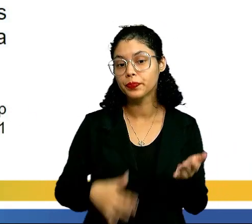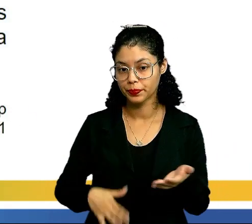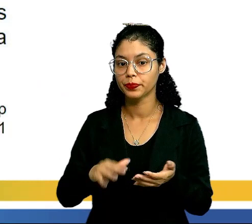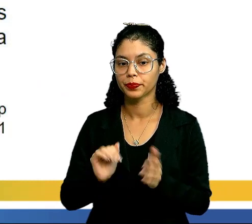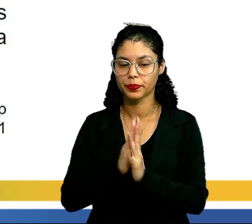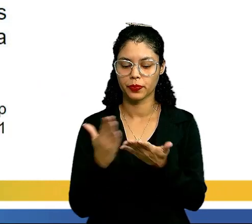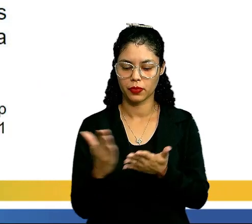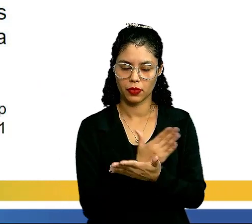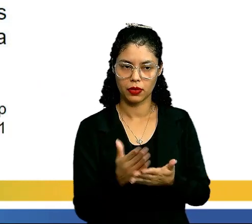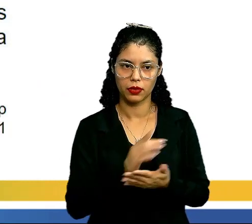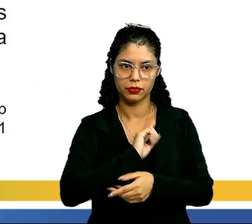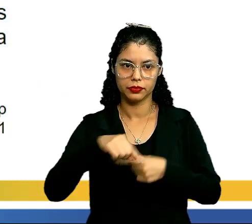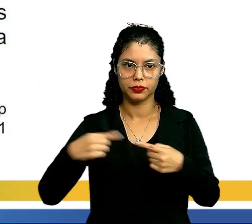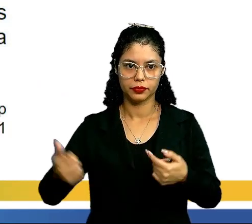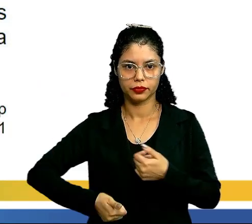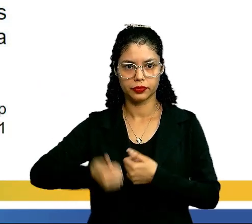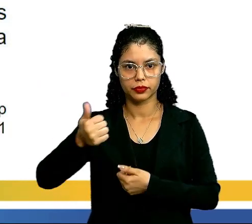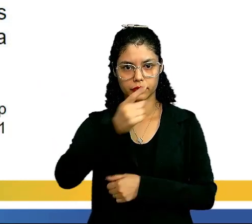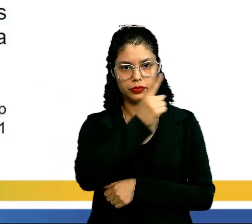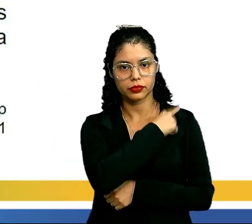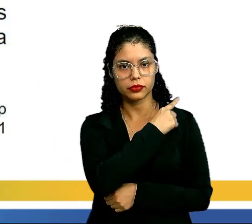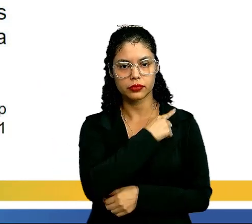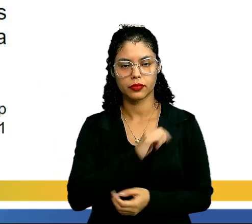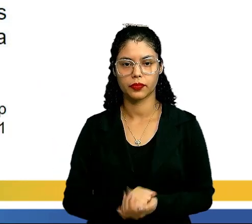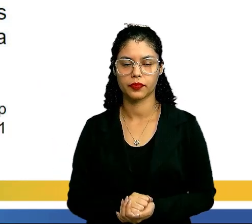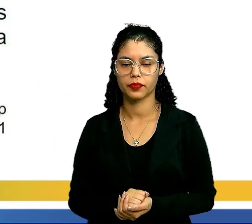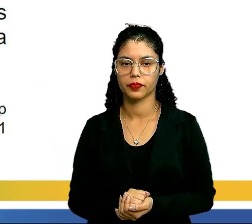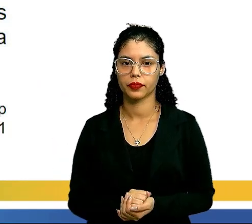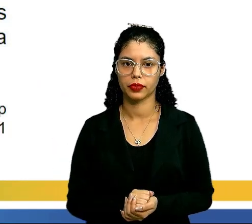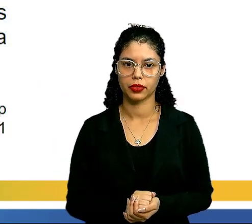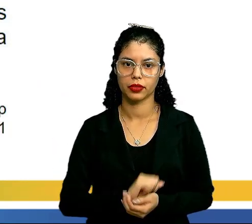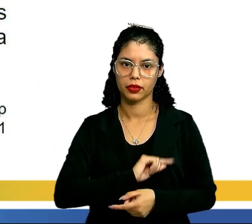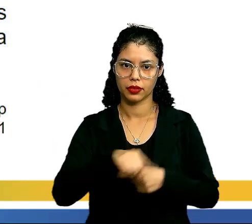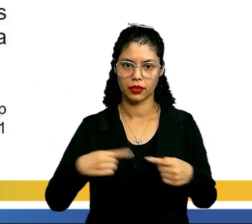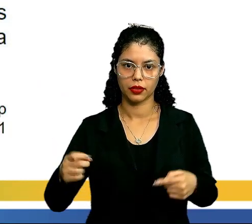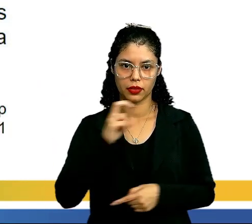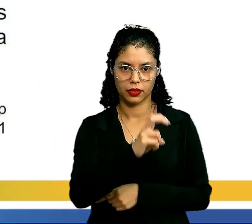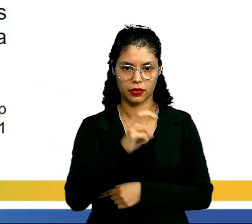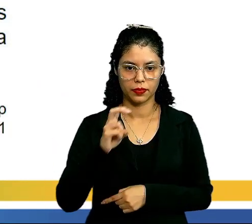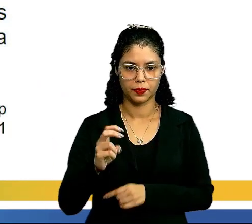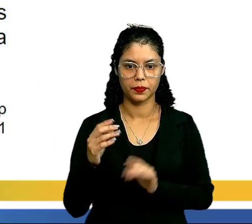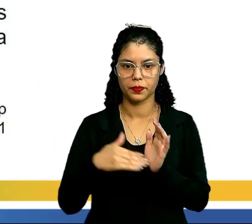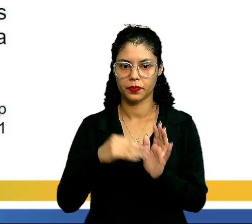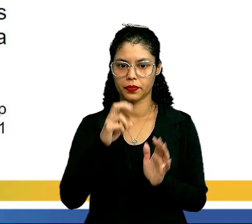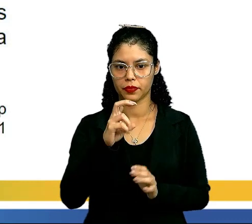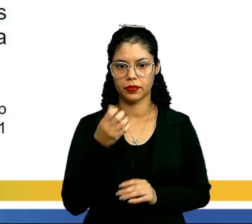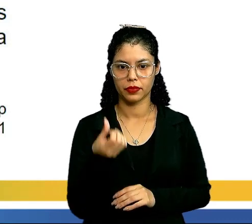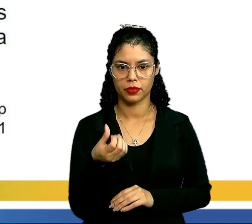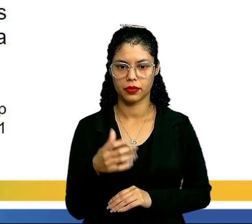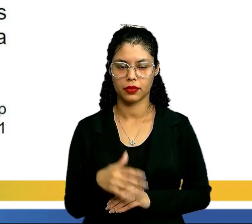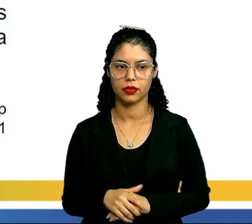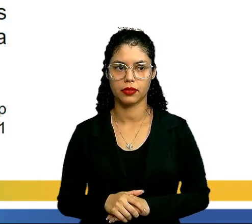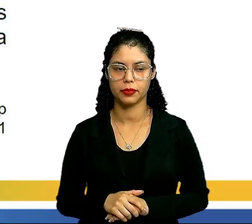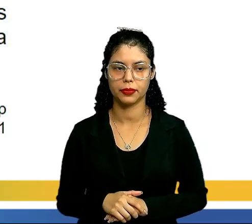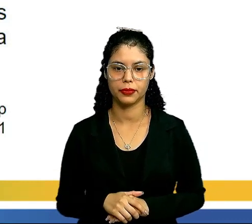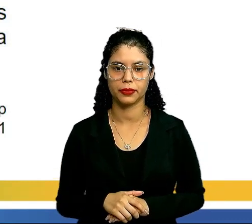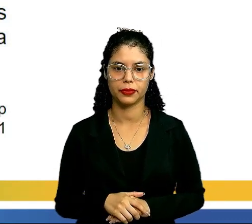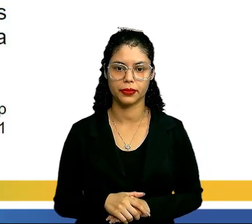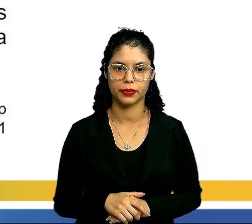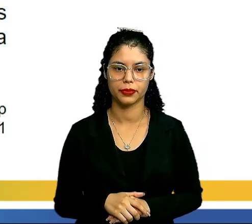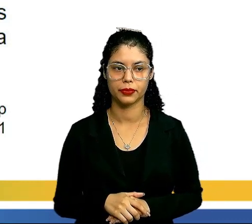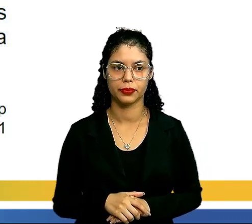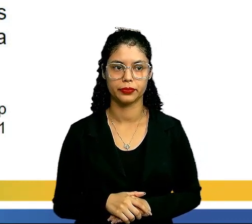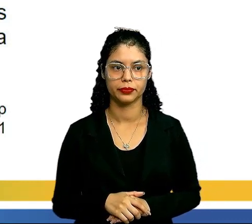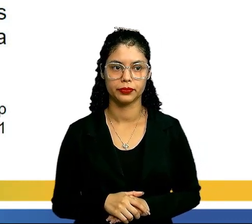no nosso livro A Prova Enem do primeiro ano. Essa atividade vai estar lá na página 55 e na página